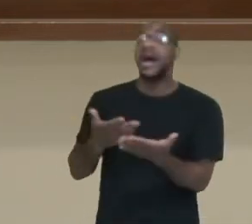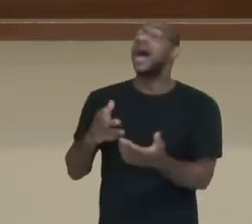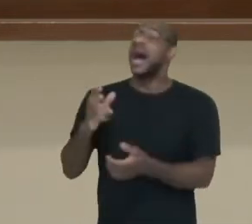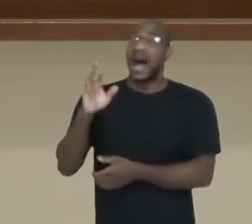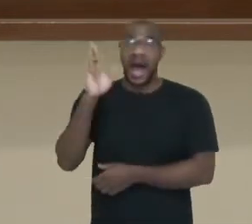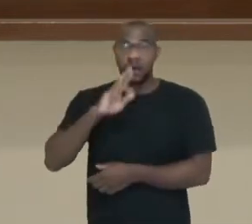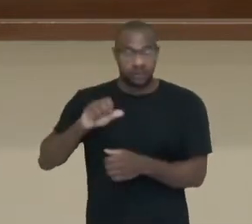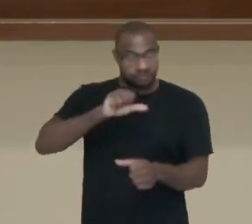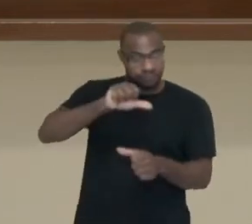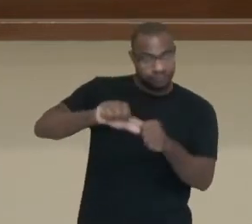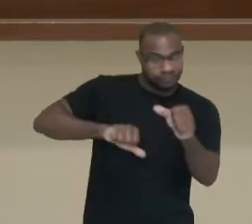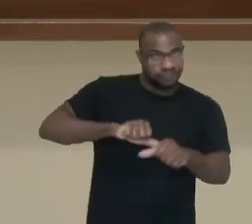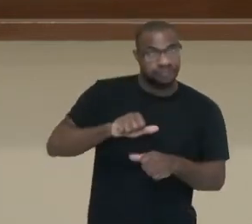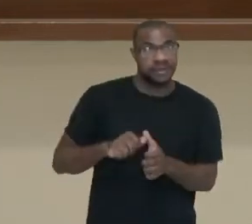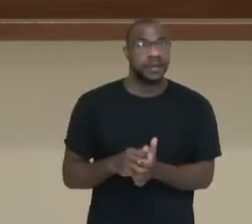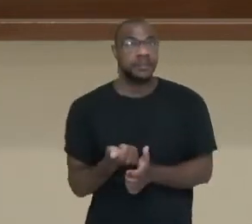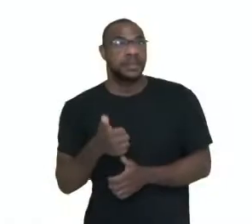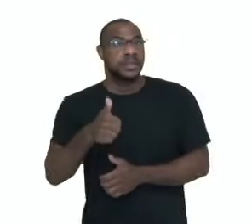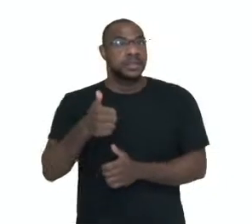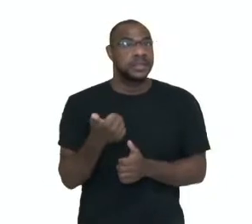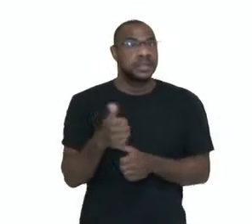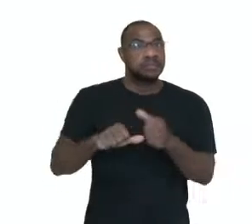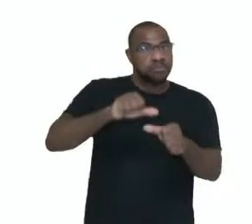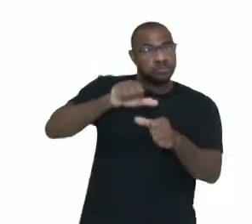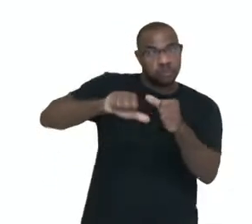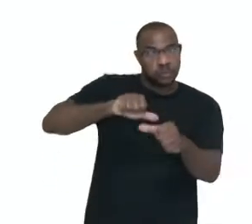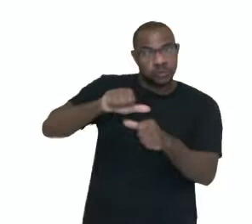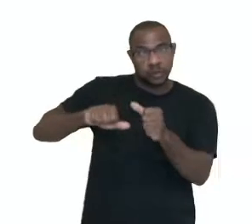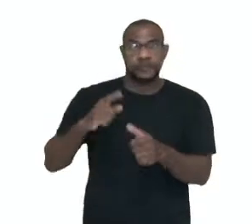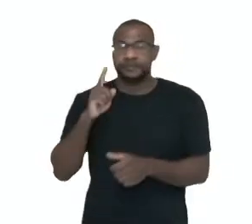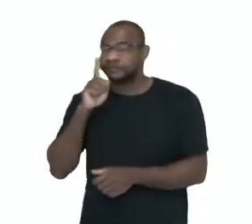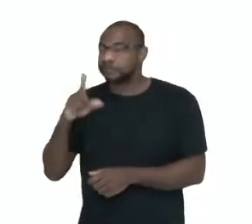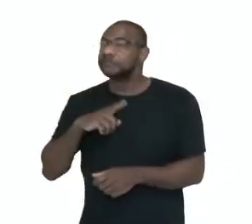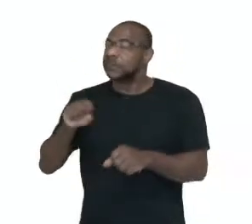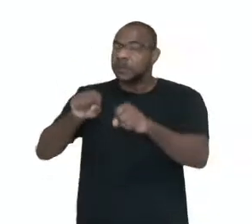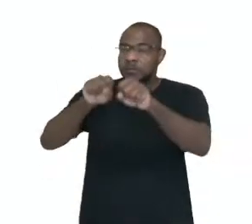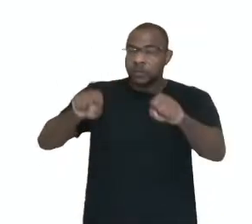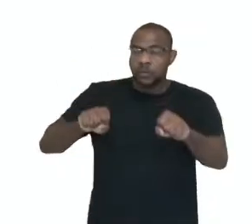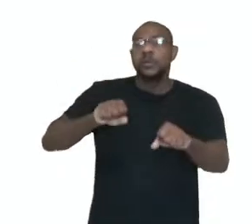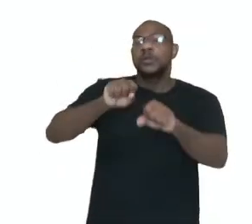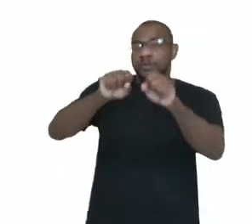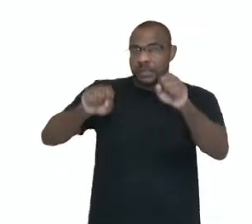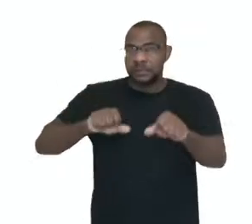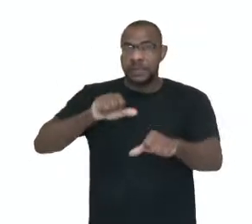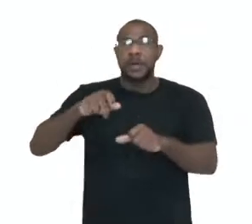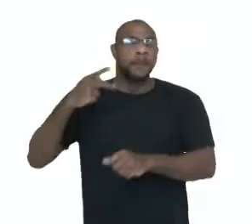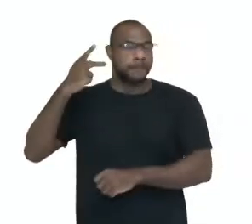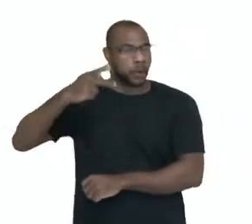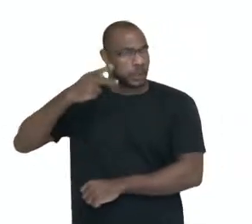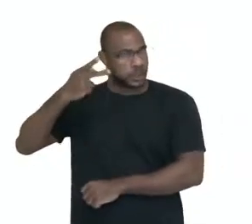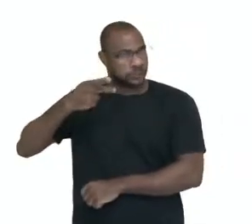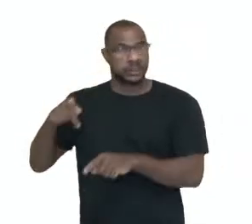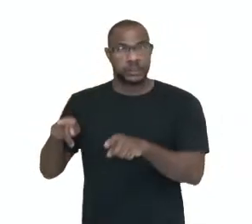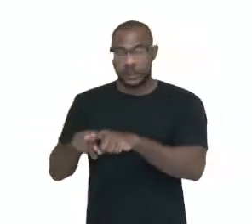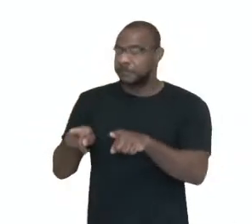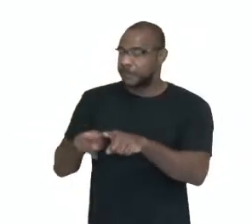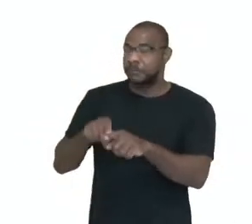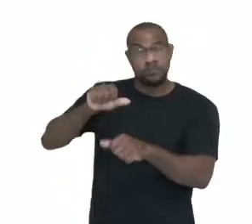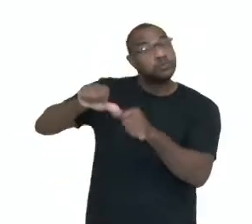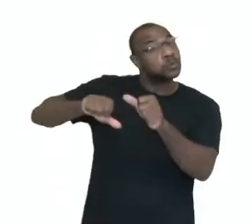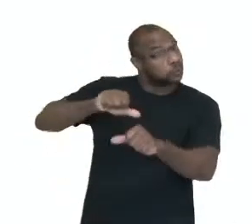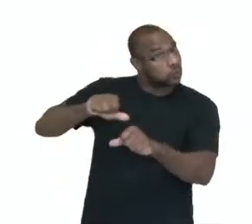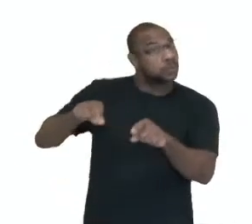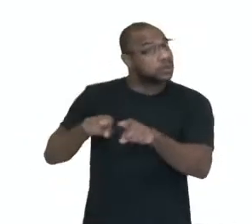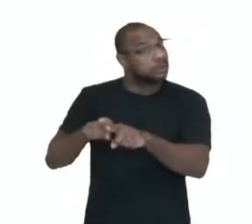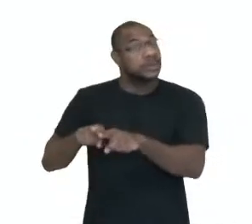no qual otimizou uma modificação. Mudou o seu sistema político de monárquico para republicano e